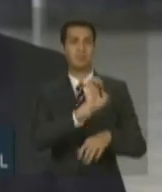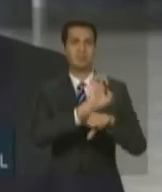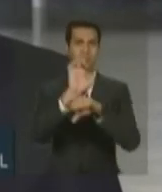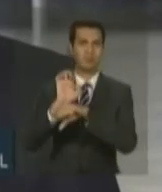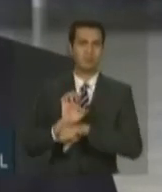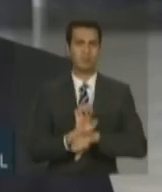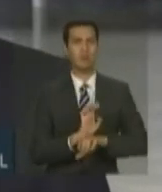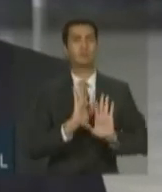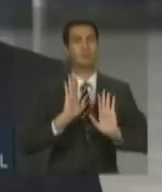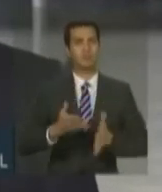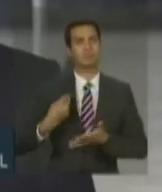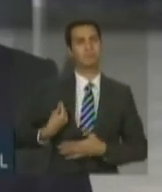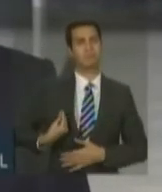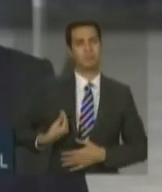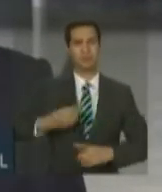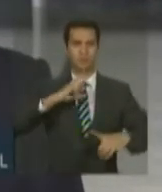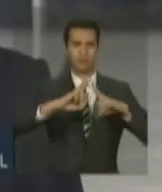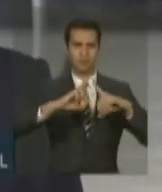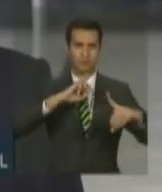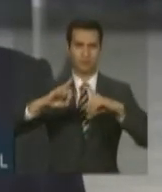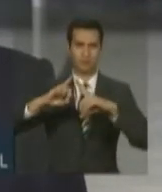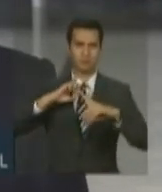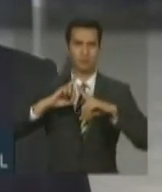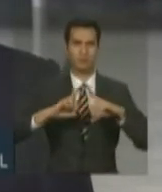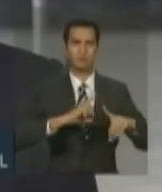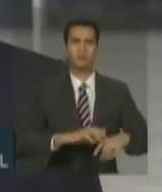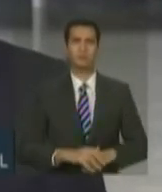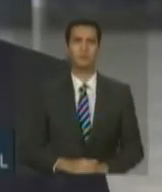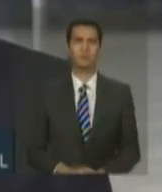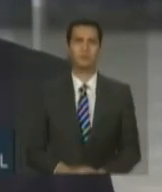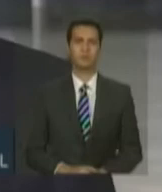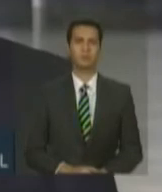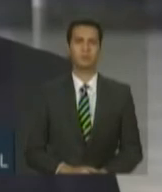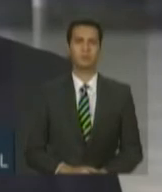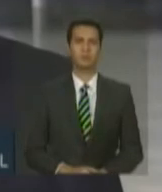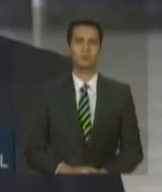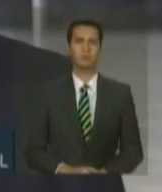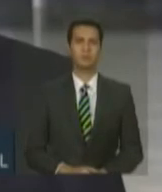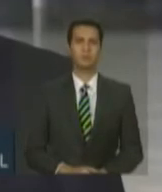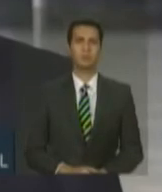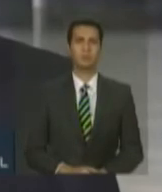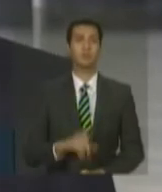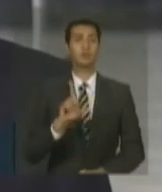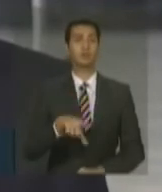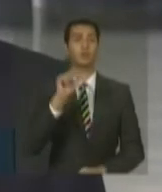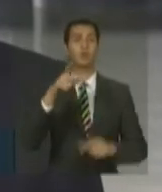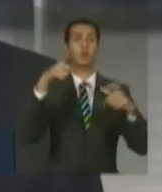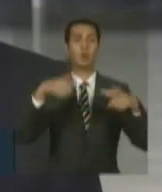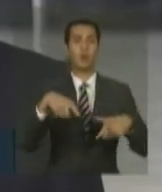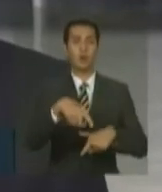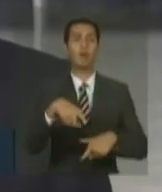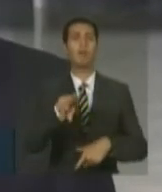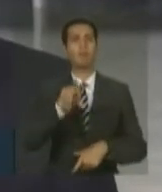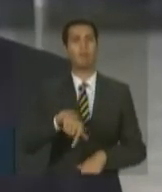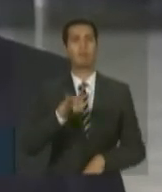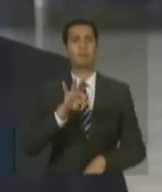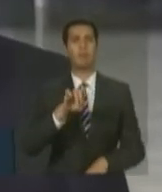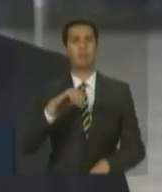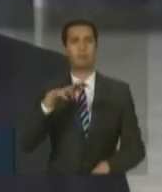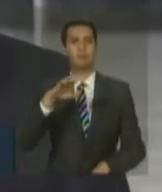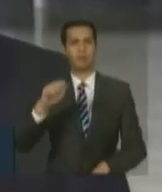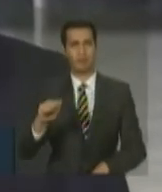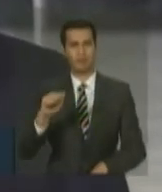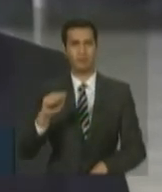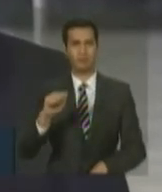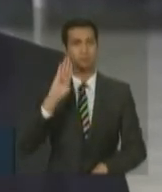têm participado desse processo de consulta. A escolha do local será técnica,